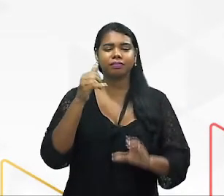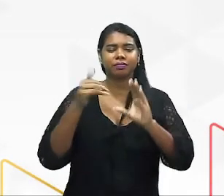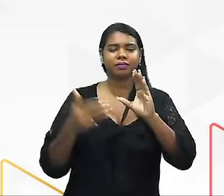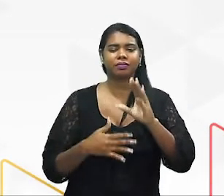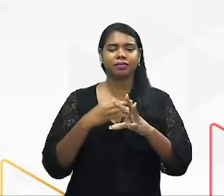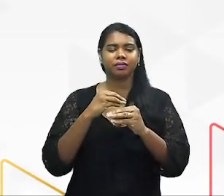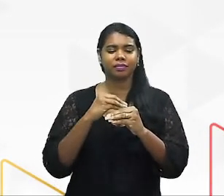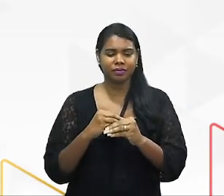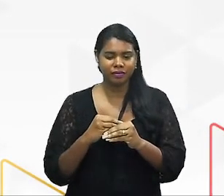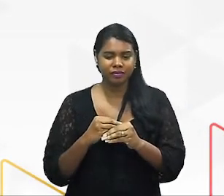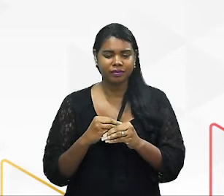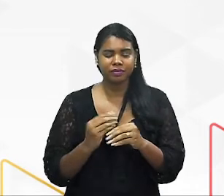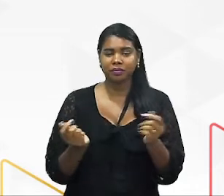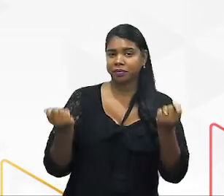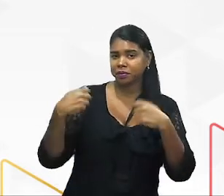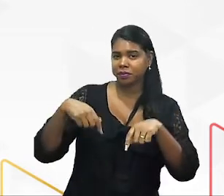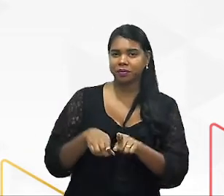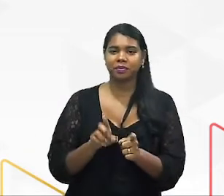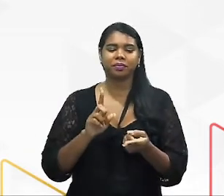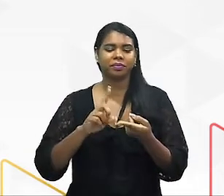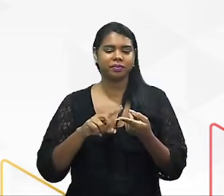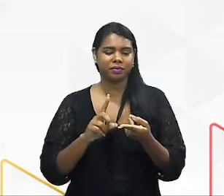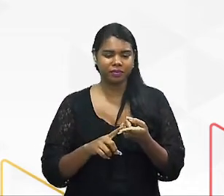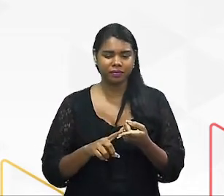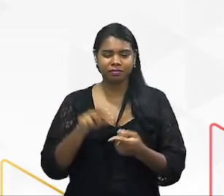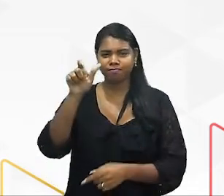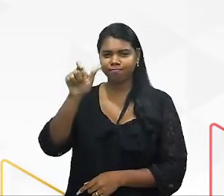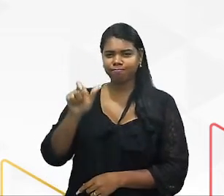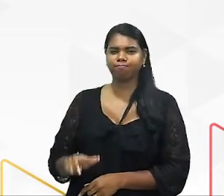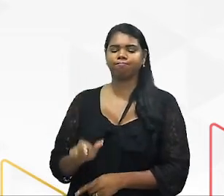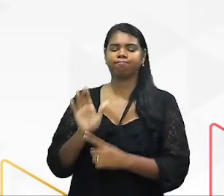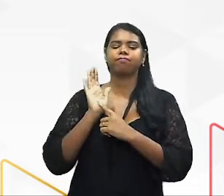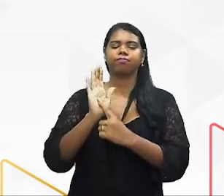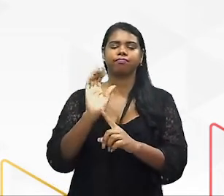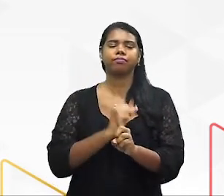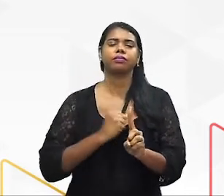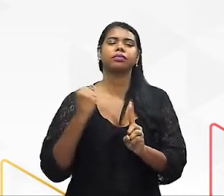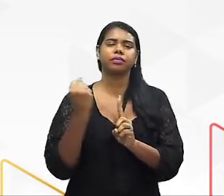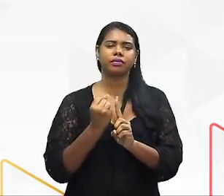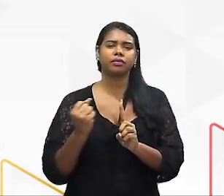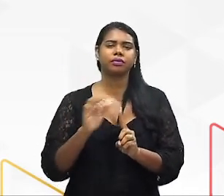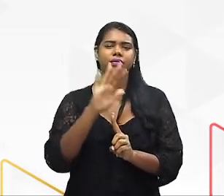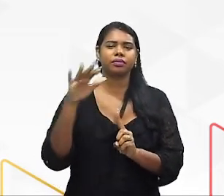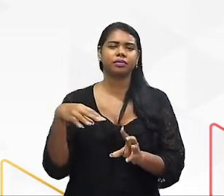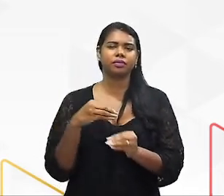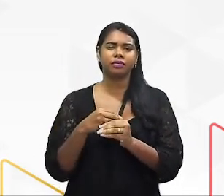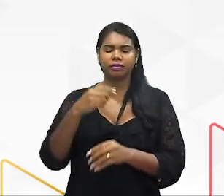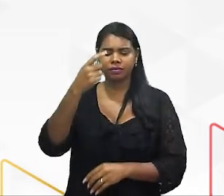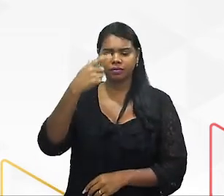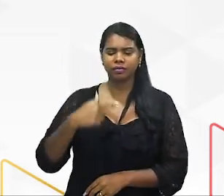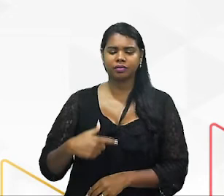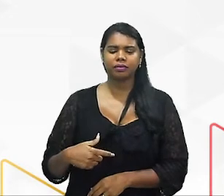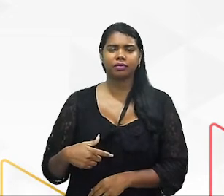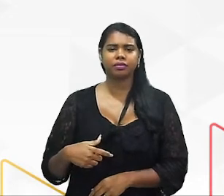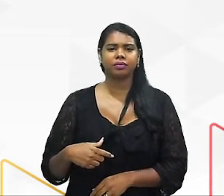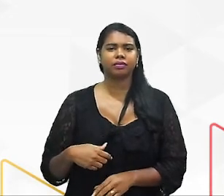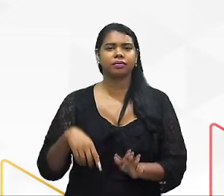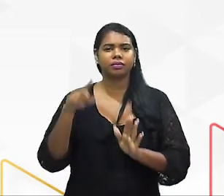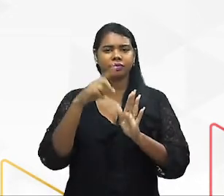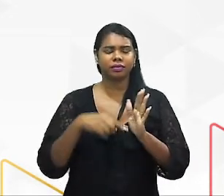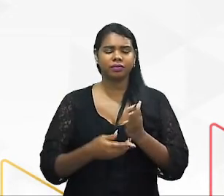pela possibilidade do indivíduo se posicionar diante da sociedade como pessoa com direitos e